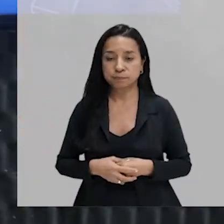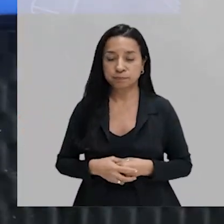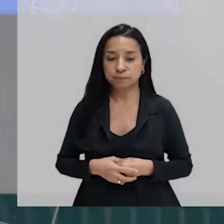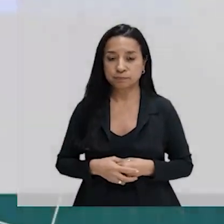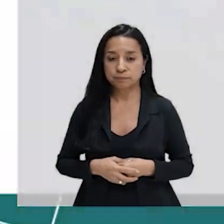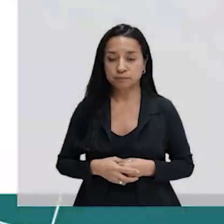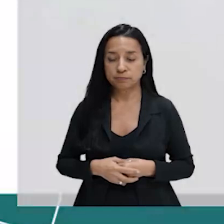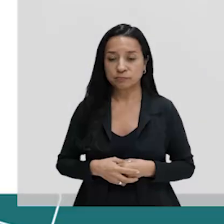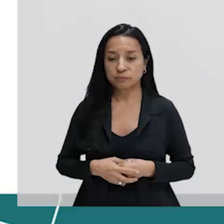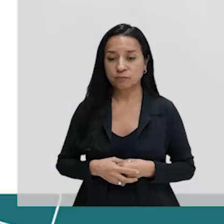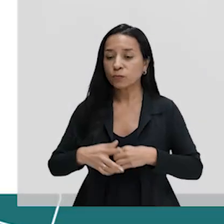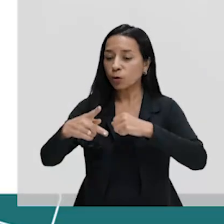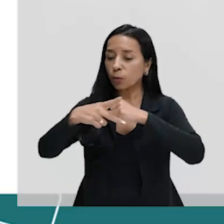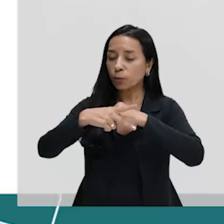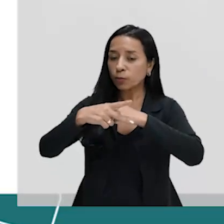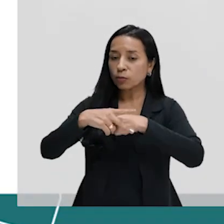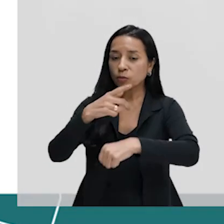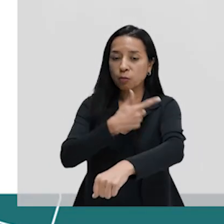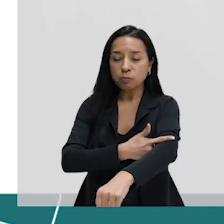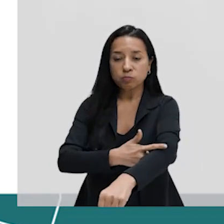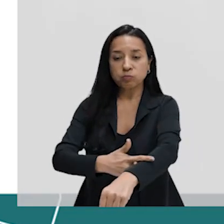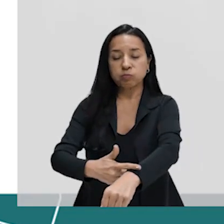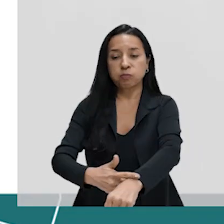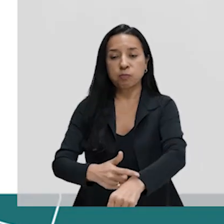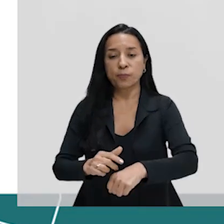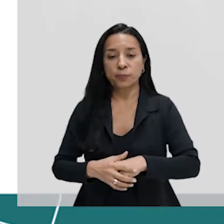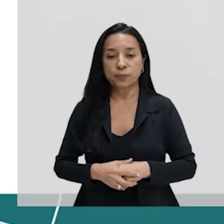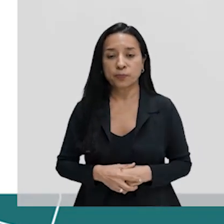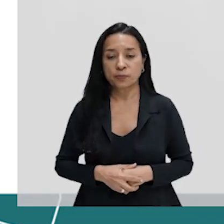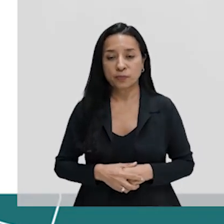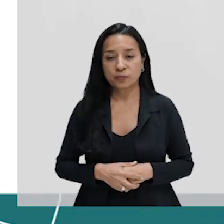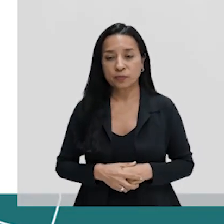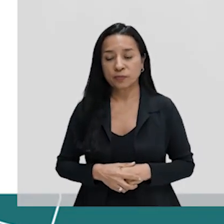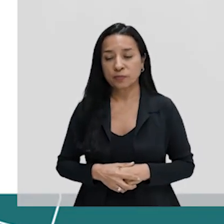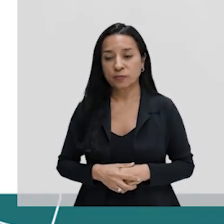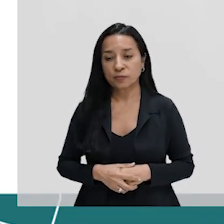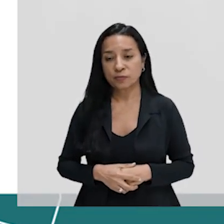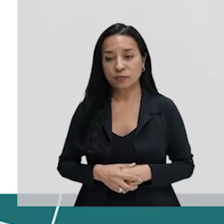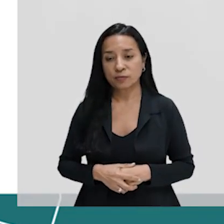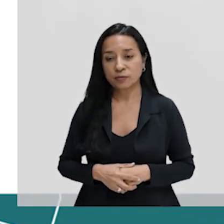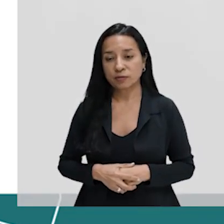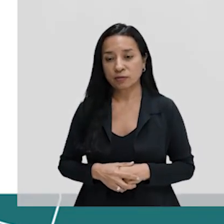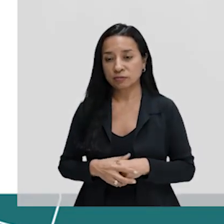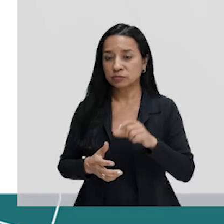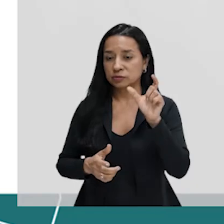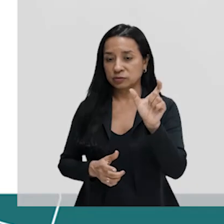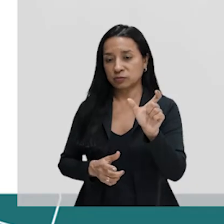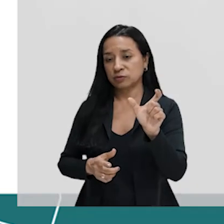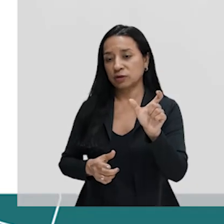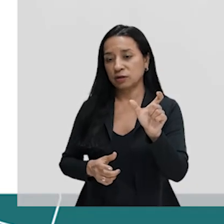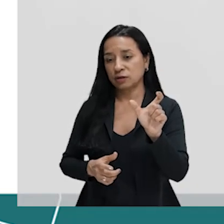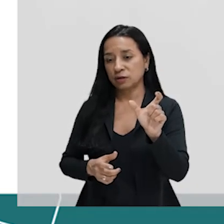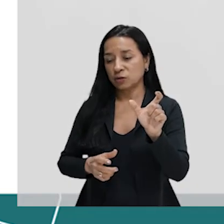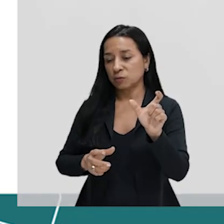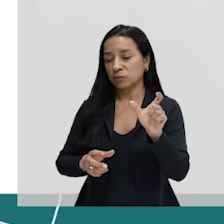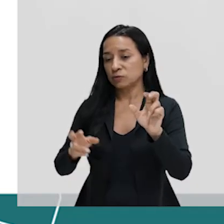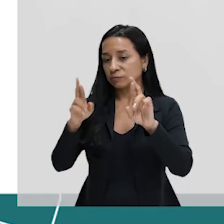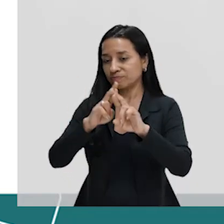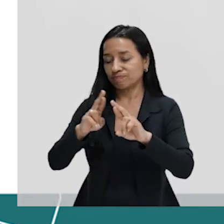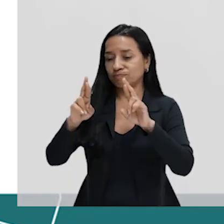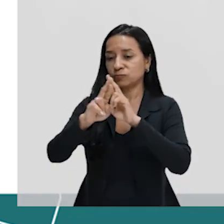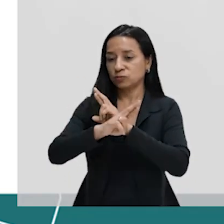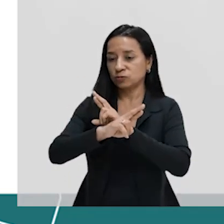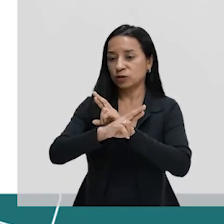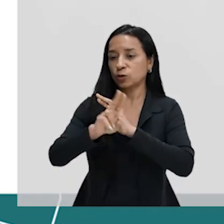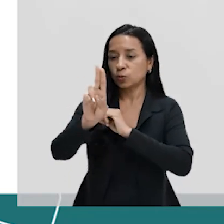de tratamento. Os pronomes de tratamento são termos respeitosos, empregados normalmente em situações